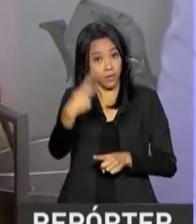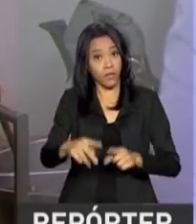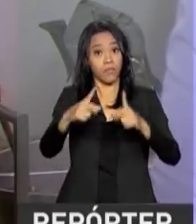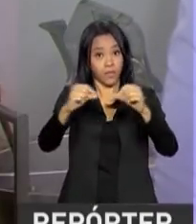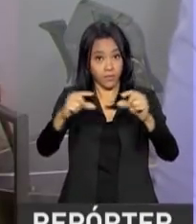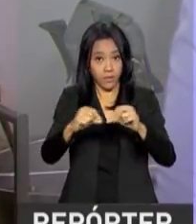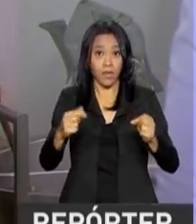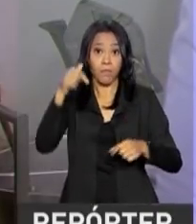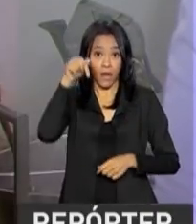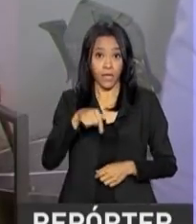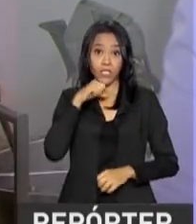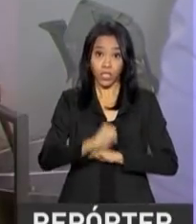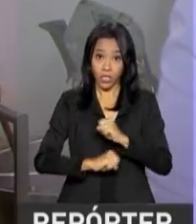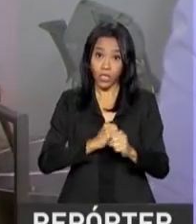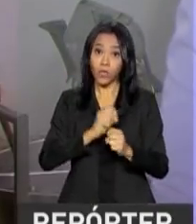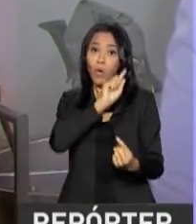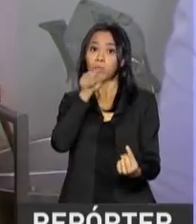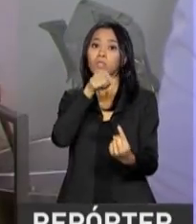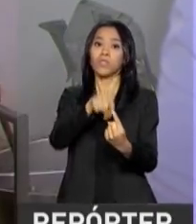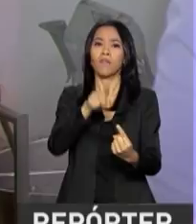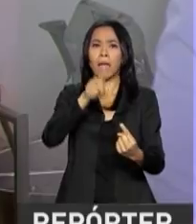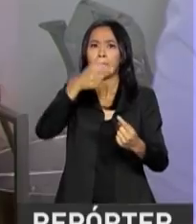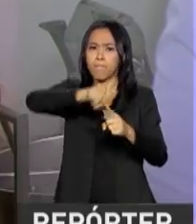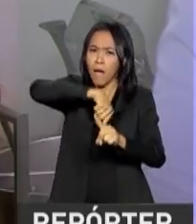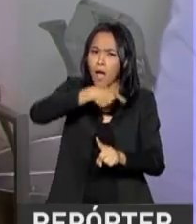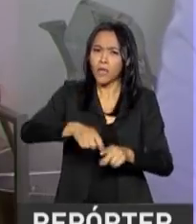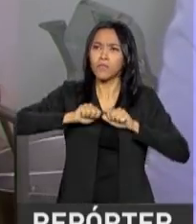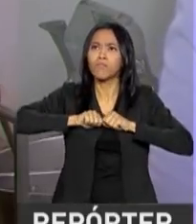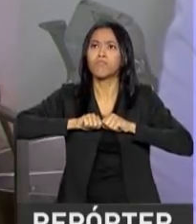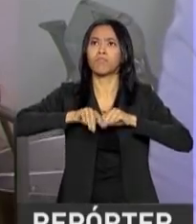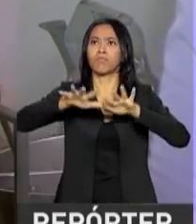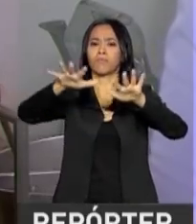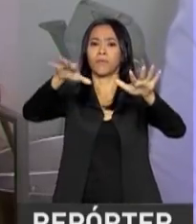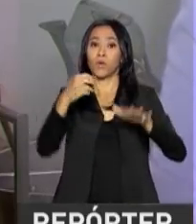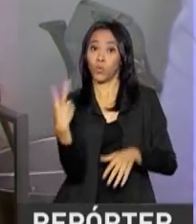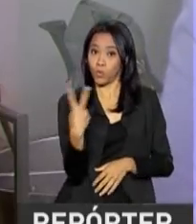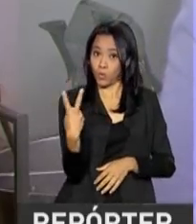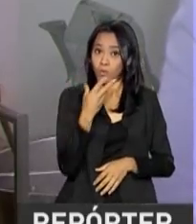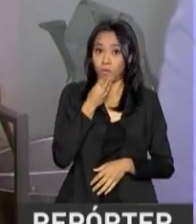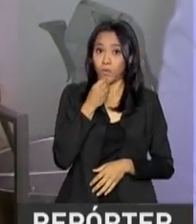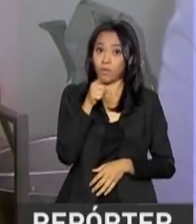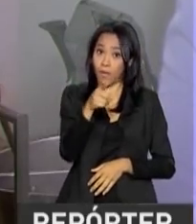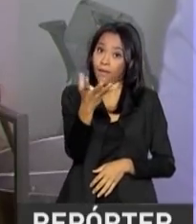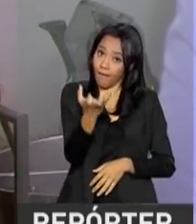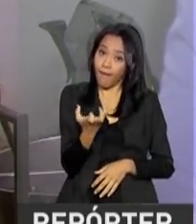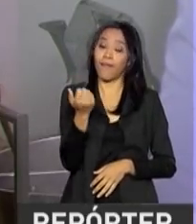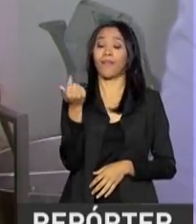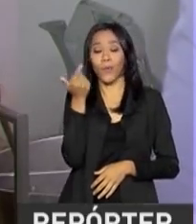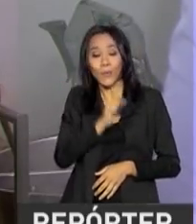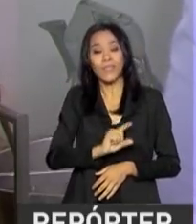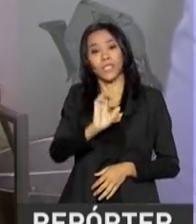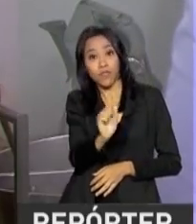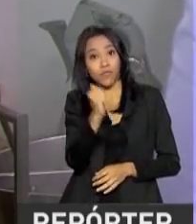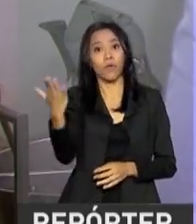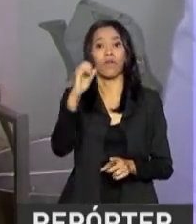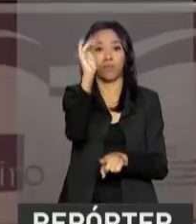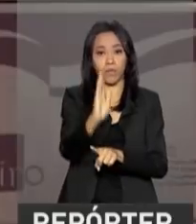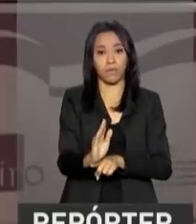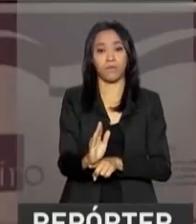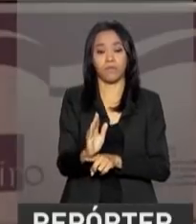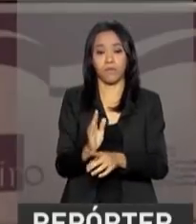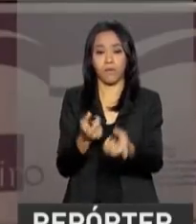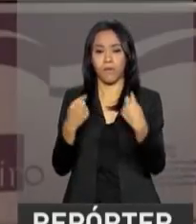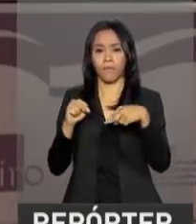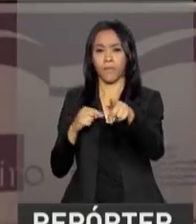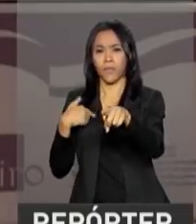para este ano o plano é expandir ainda mais rodrigo ricardo querem agora ganhar o mercado internacional eu